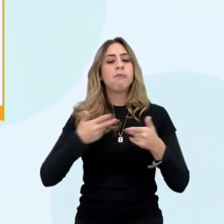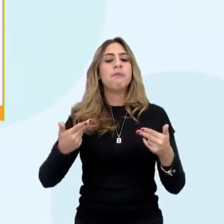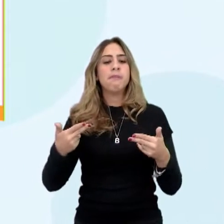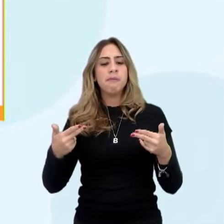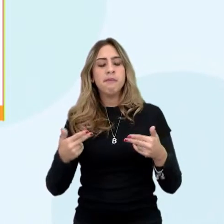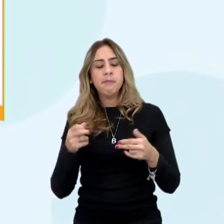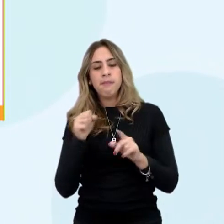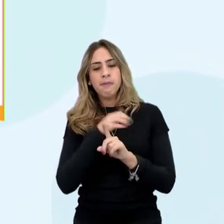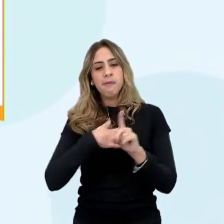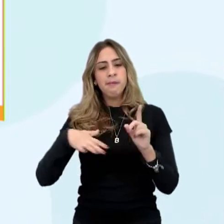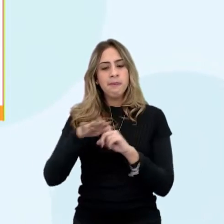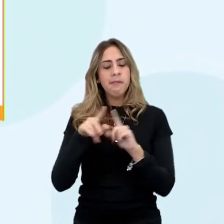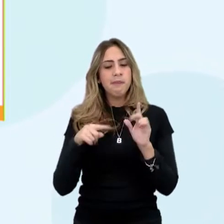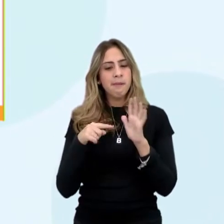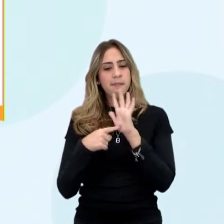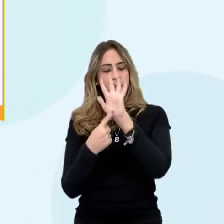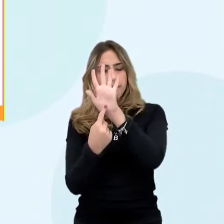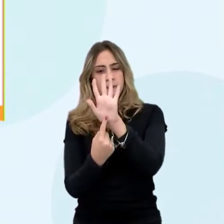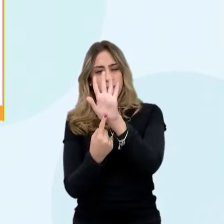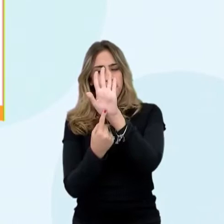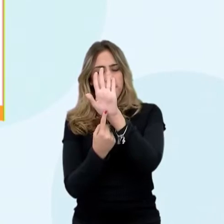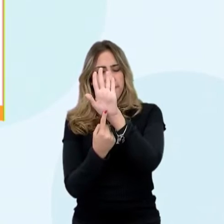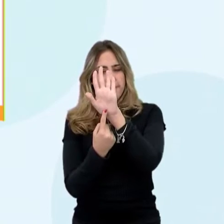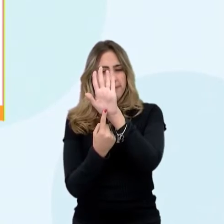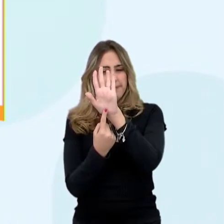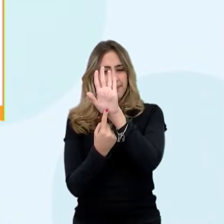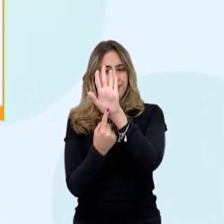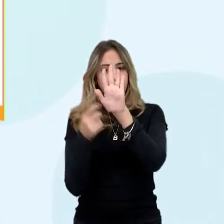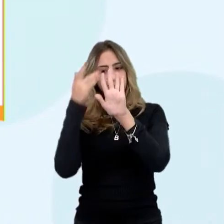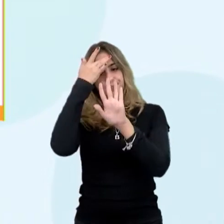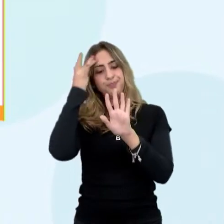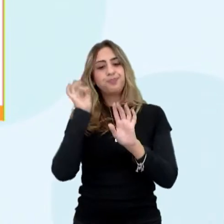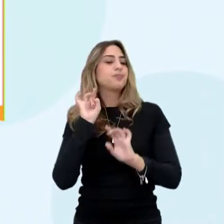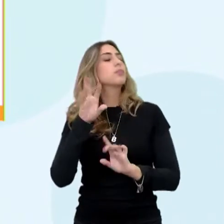sociais e apresentem um número em determinado grupo de pessoas, condições